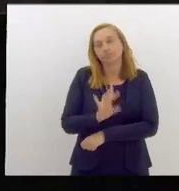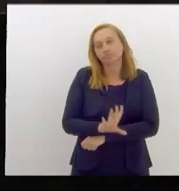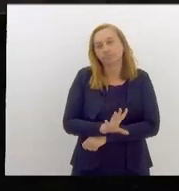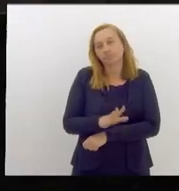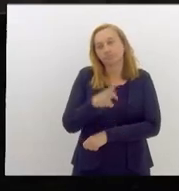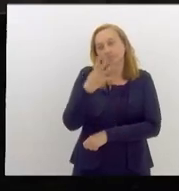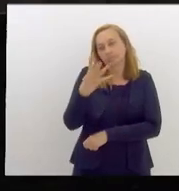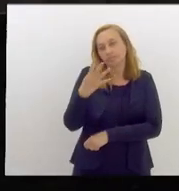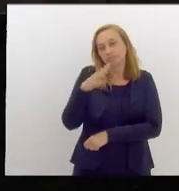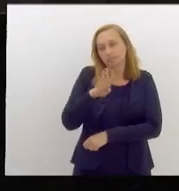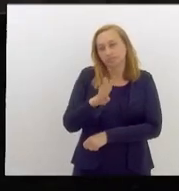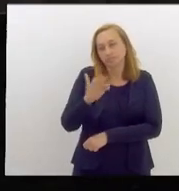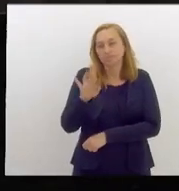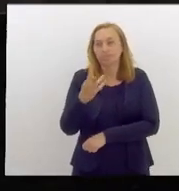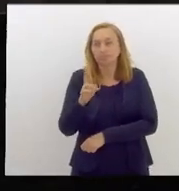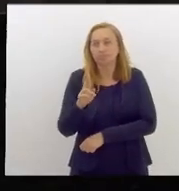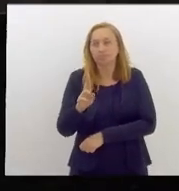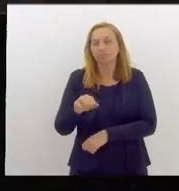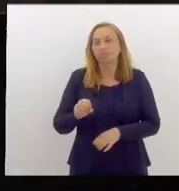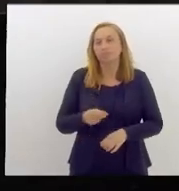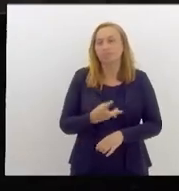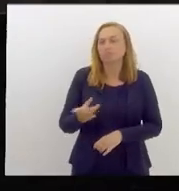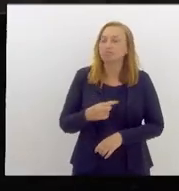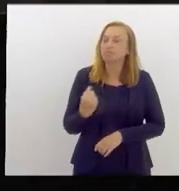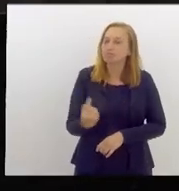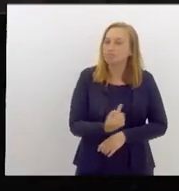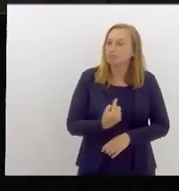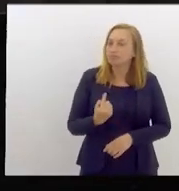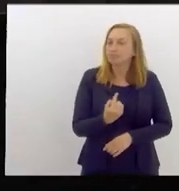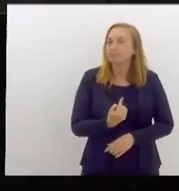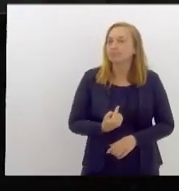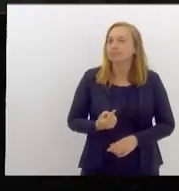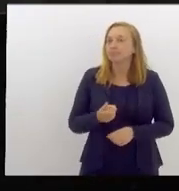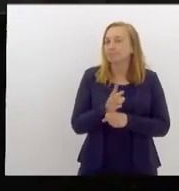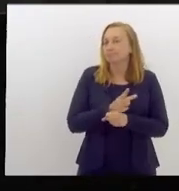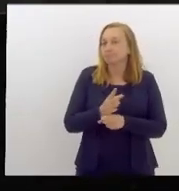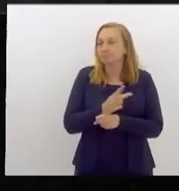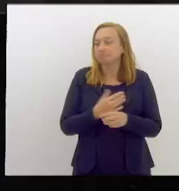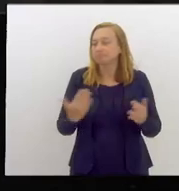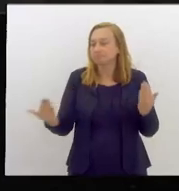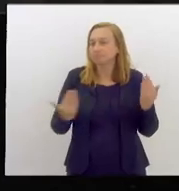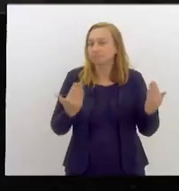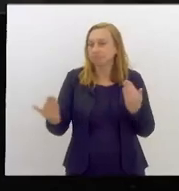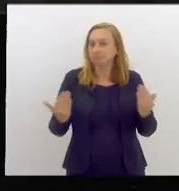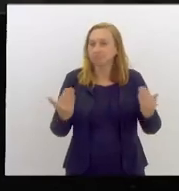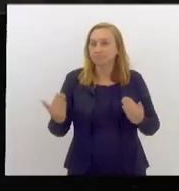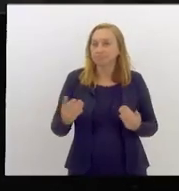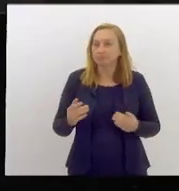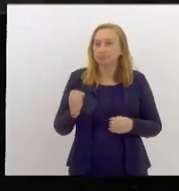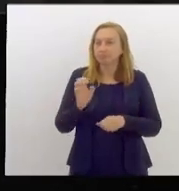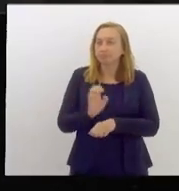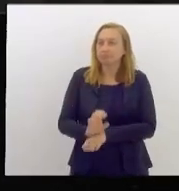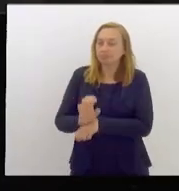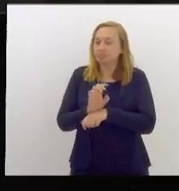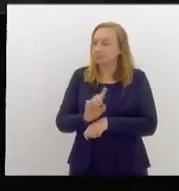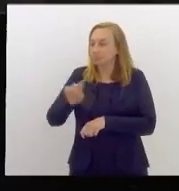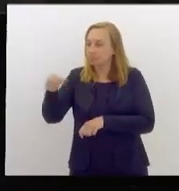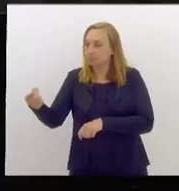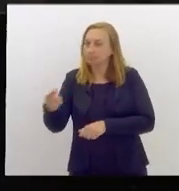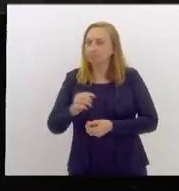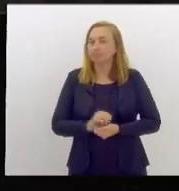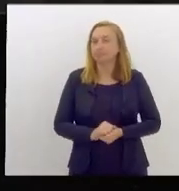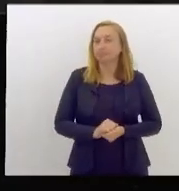somente quatro bilhões enquanto que a gente vai procurar comparar com outros estados sobretudos